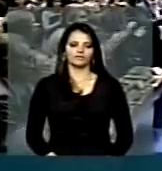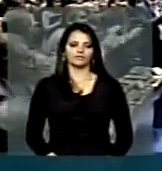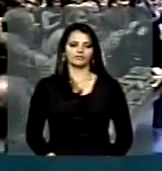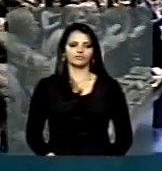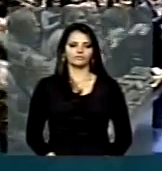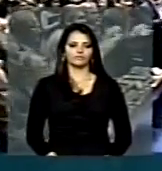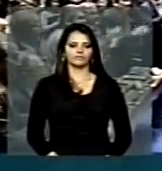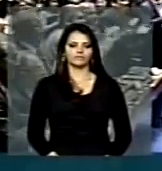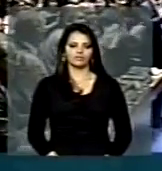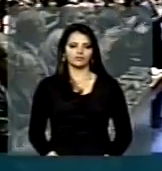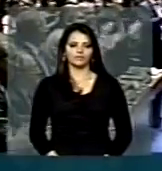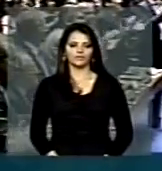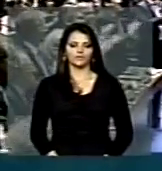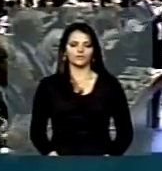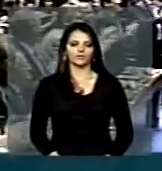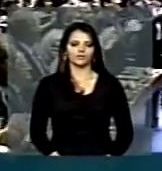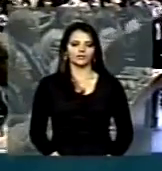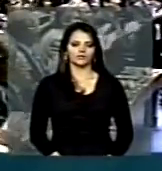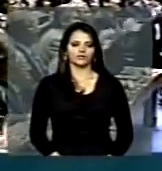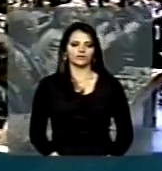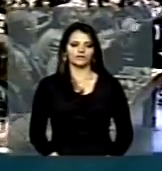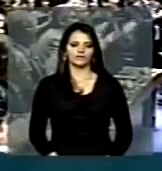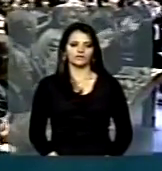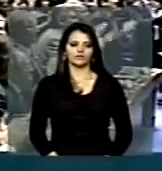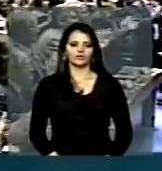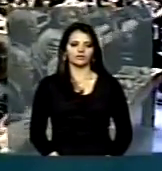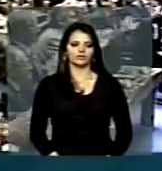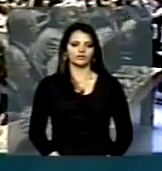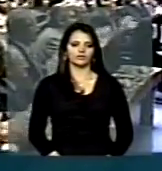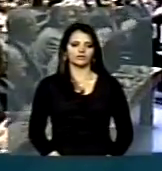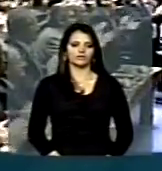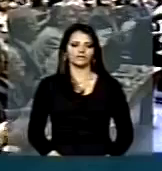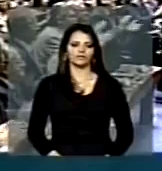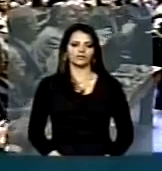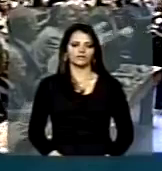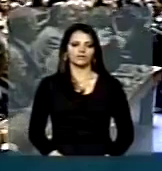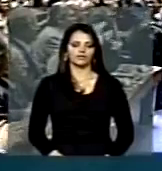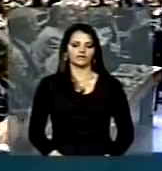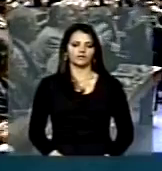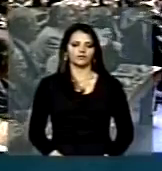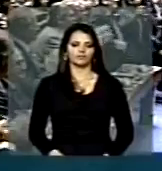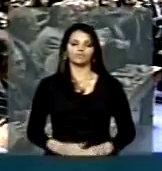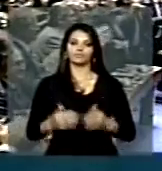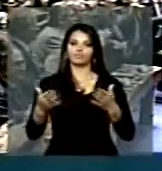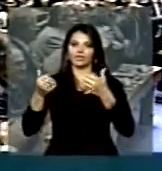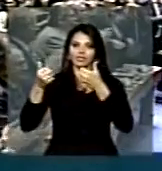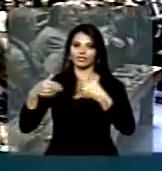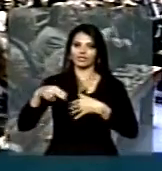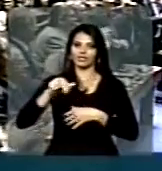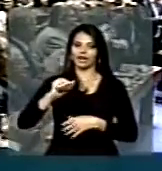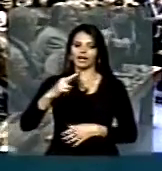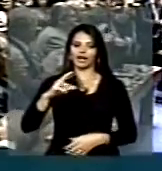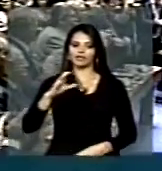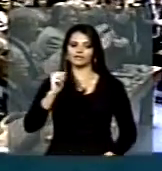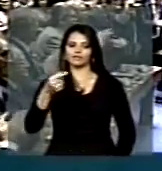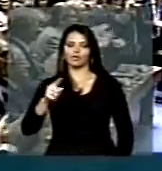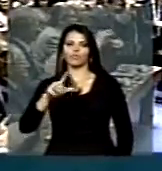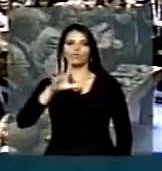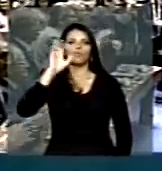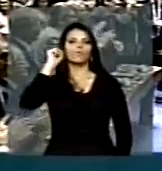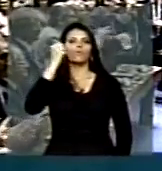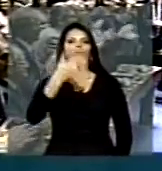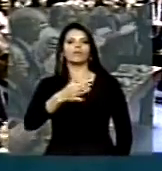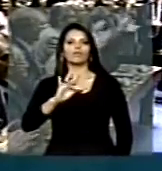Interrompemos agora a transmissão da sessão solene em homenagem aos 20 anos do Plano Real. Continue acompanhando pelo site da TV Câmara no endereço